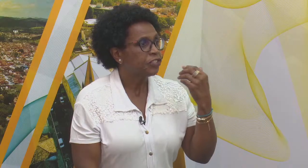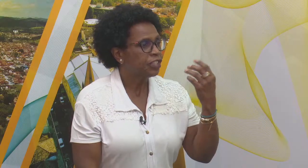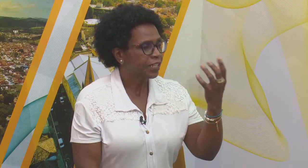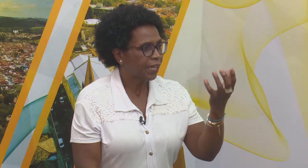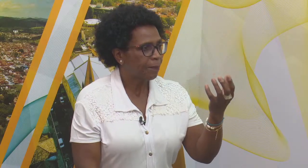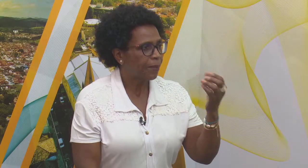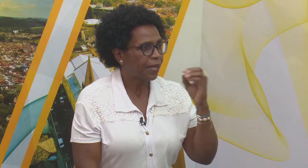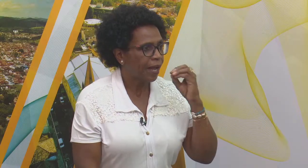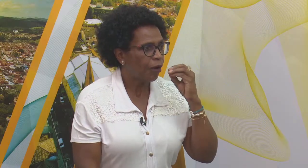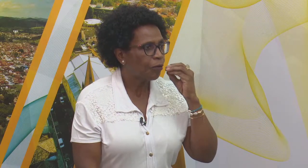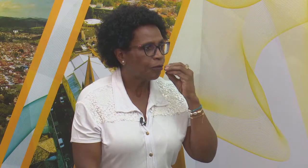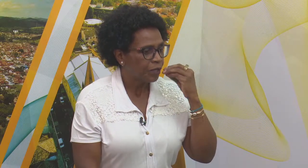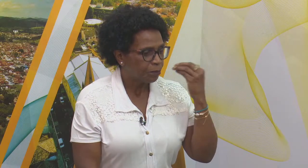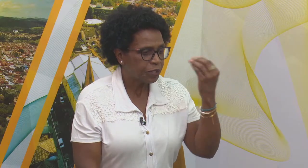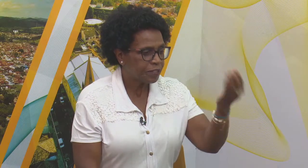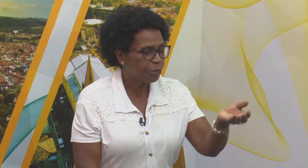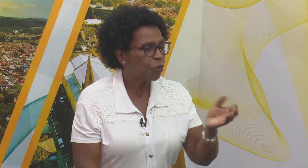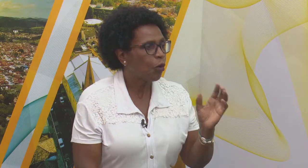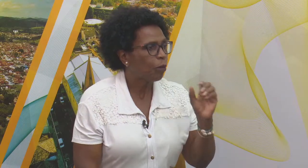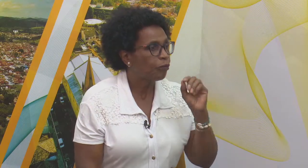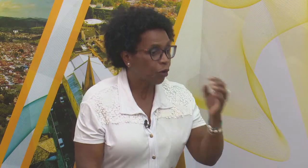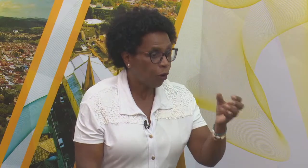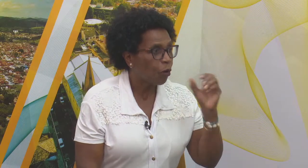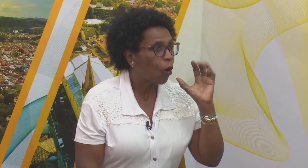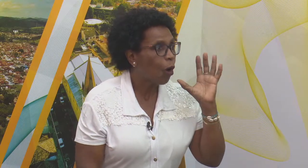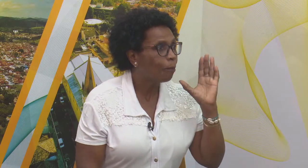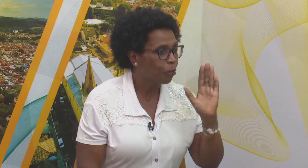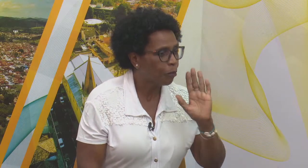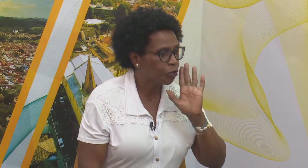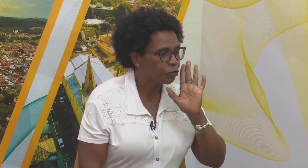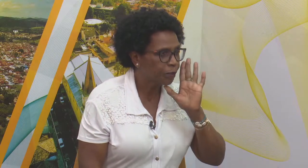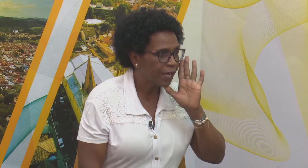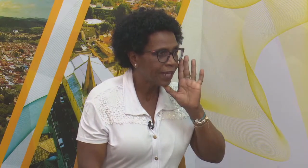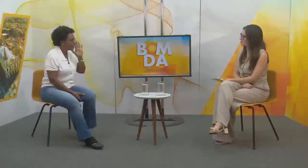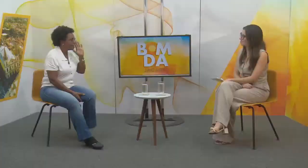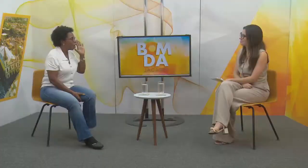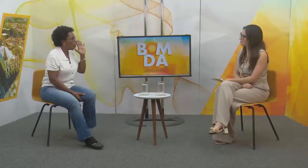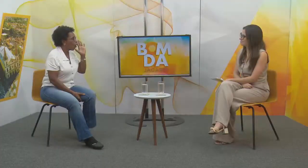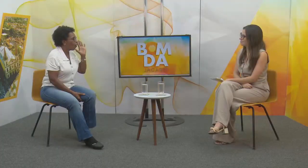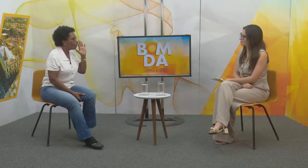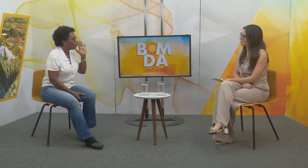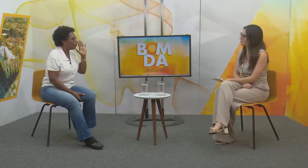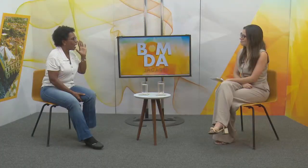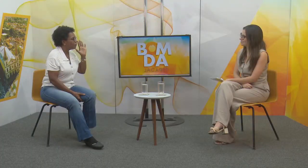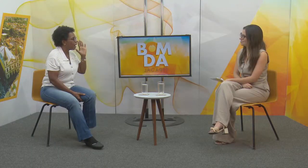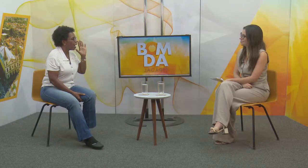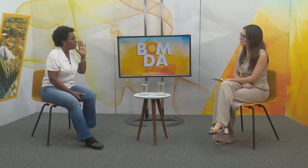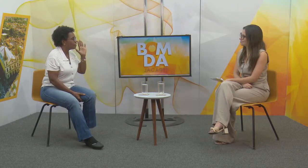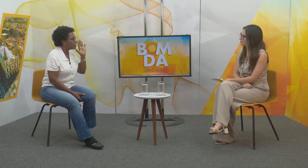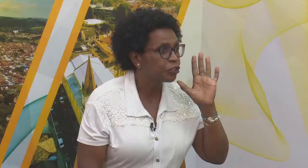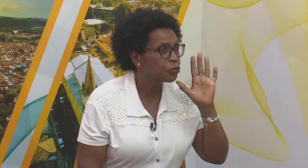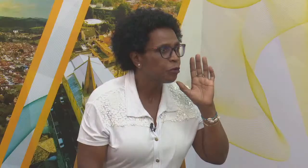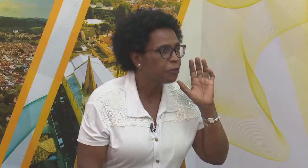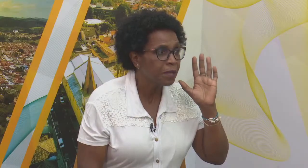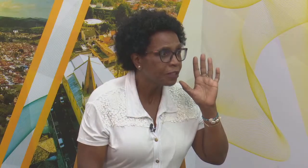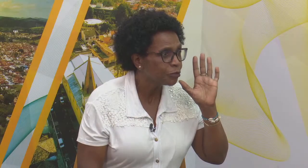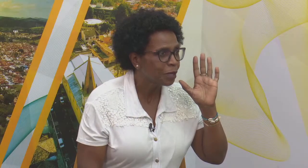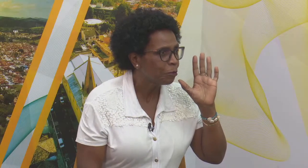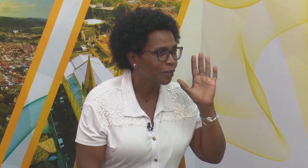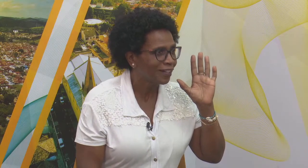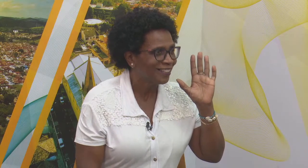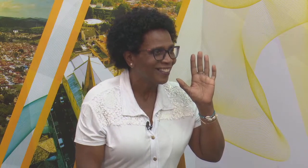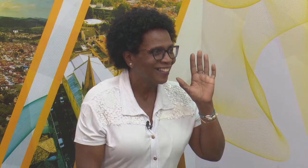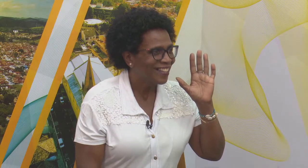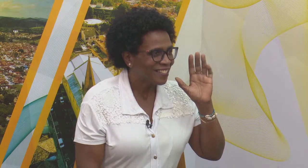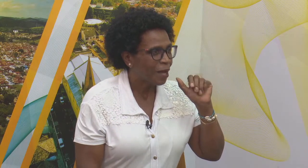Então, à medida que ela pega algo, por exemplo, copo, fala, copo, mostro para ela, copo, ela vai fazendo os movimentos